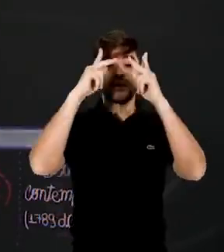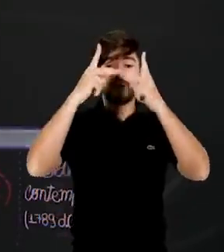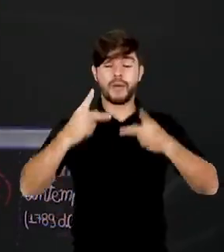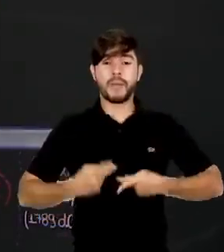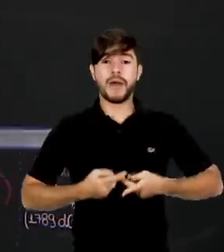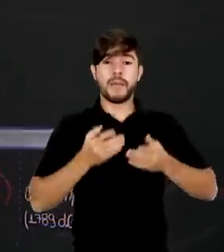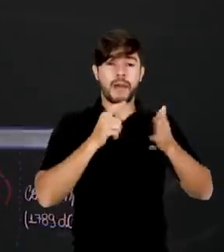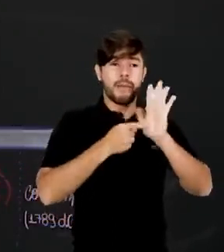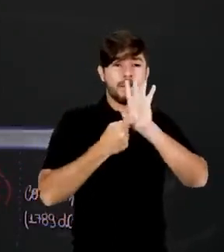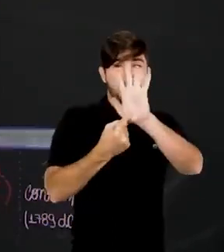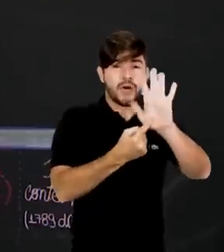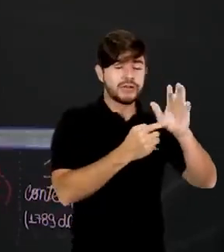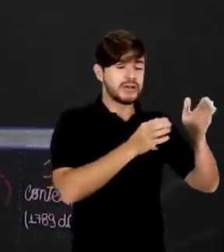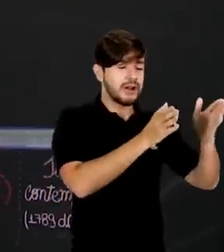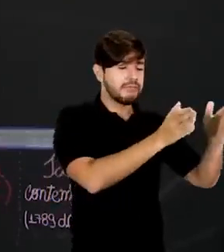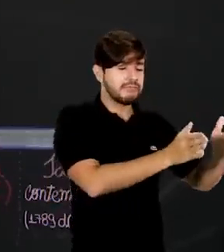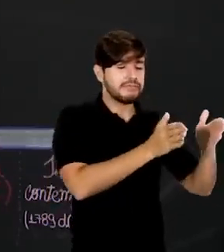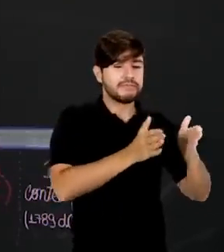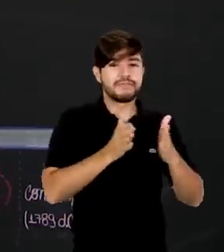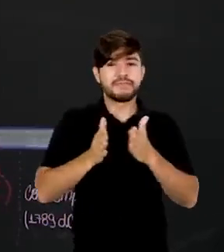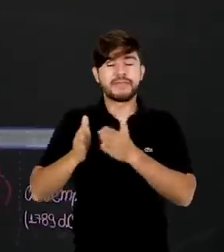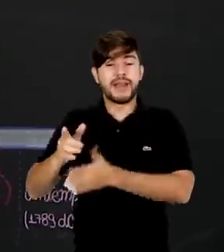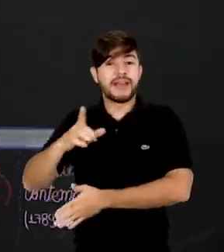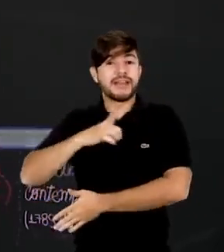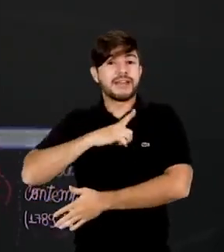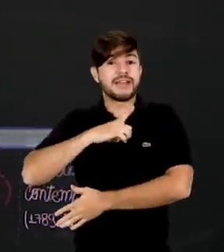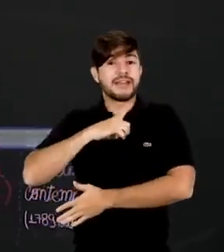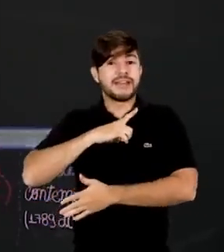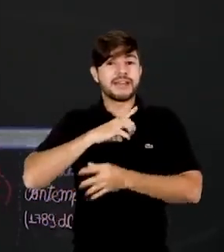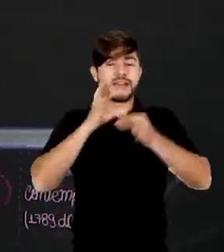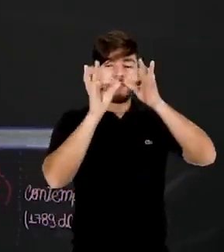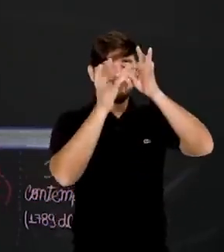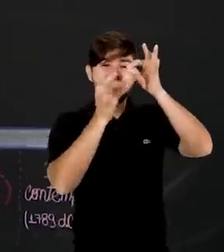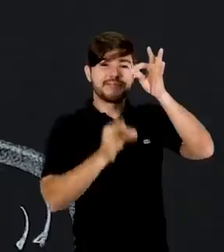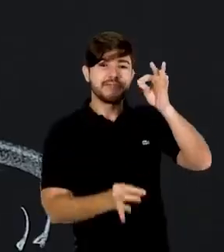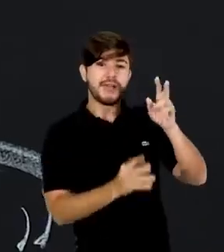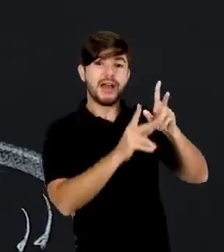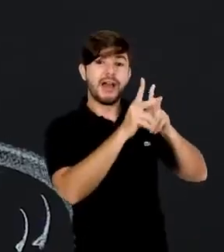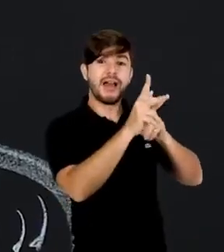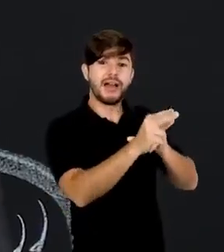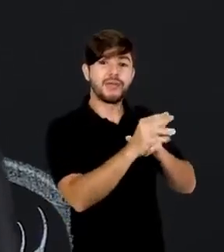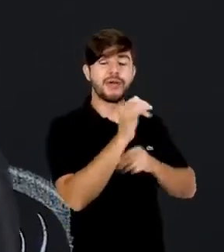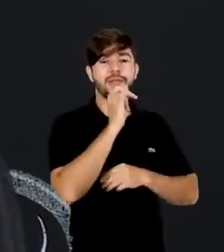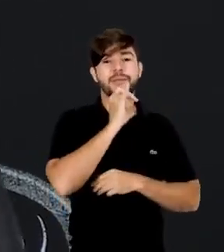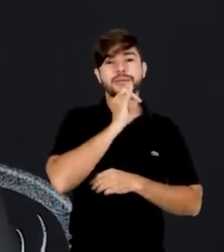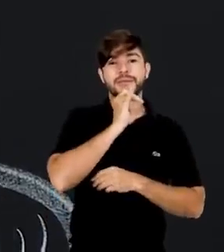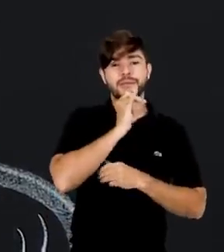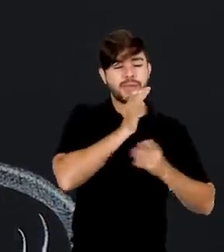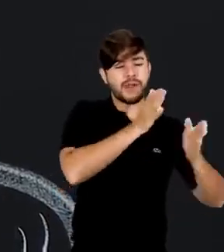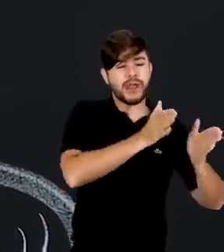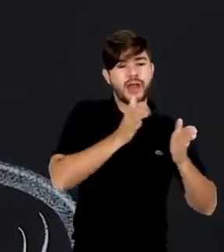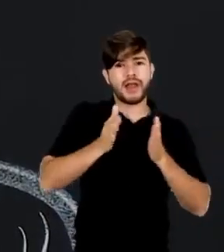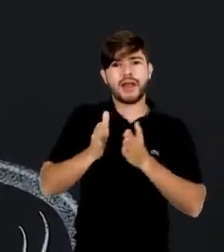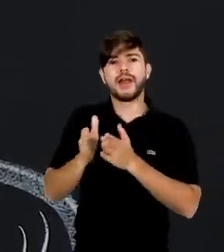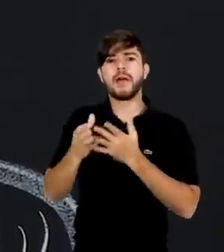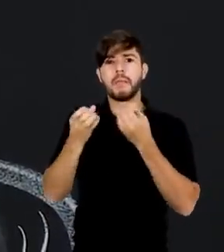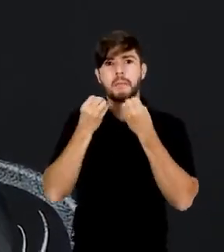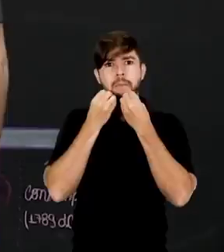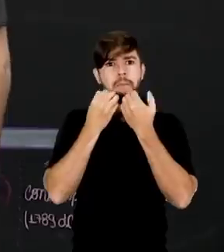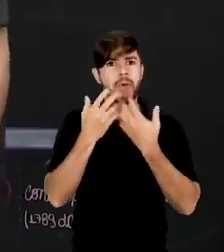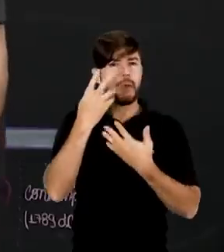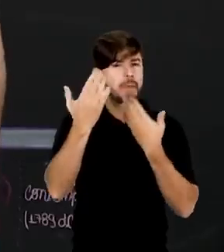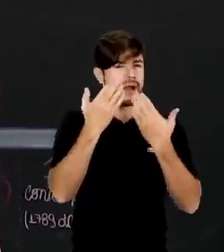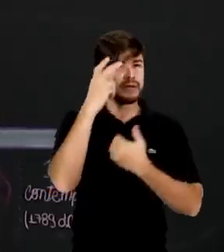identificar épocas que tinham características semelhantes. Para dar um exemplo de periodização bastante